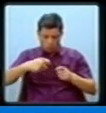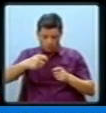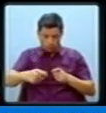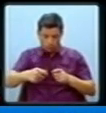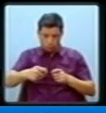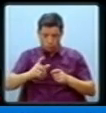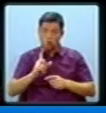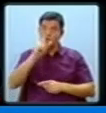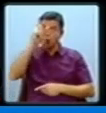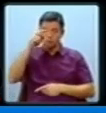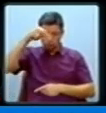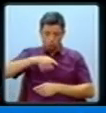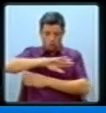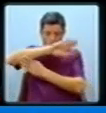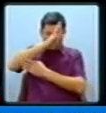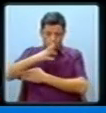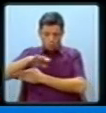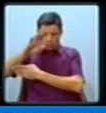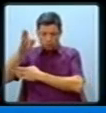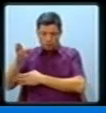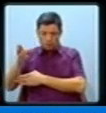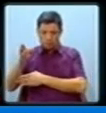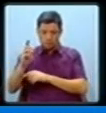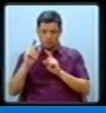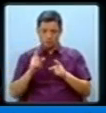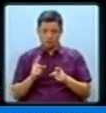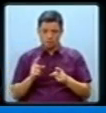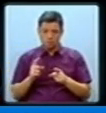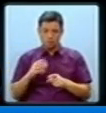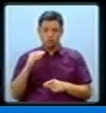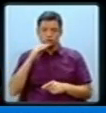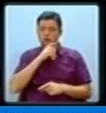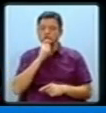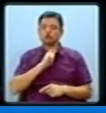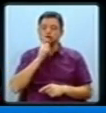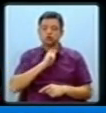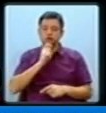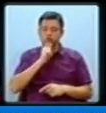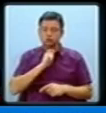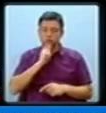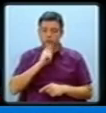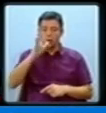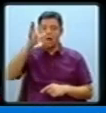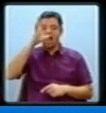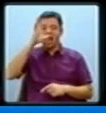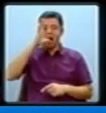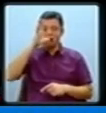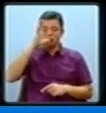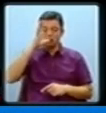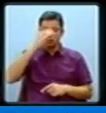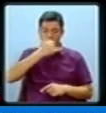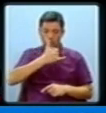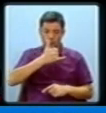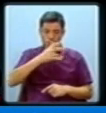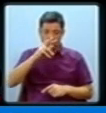mostra-nos montanhas curiosas, Sandra. São montanhas de gelo de água, que podem ter 2 a 3